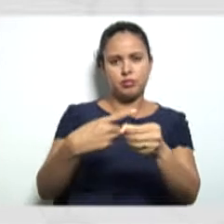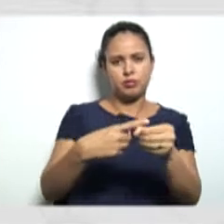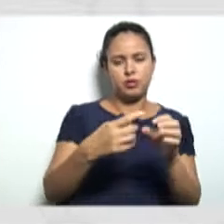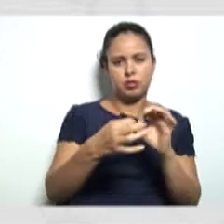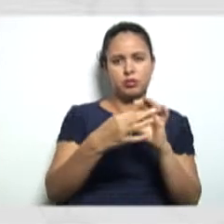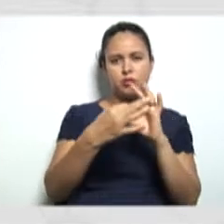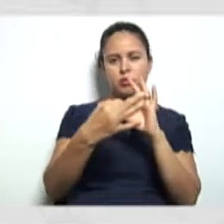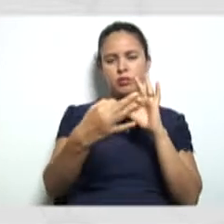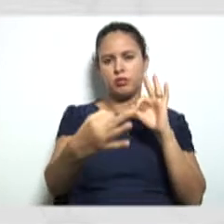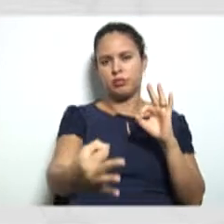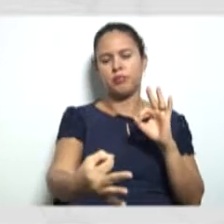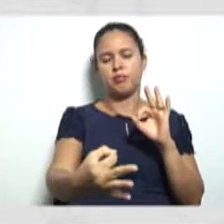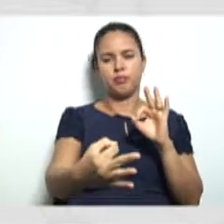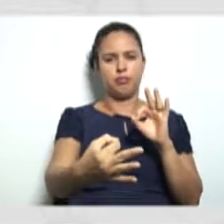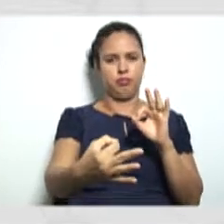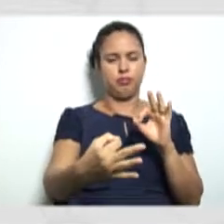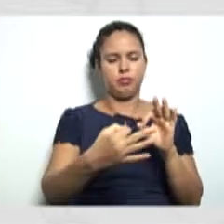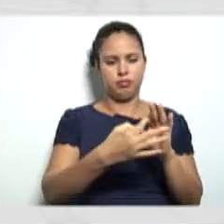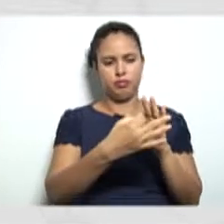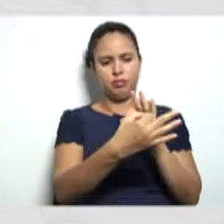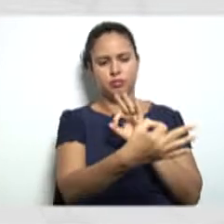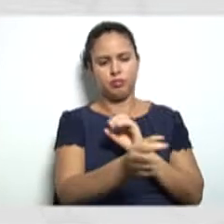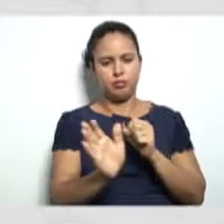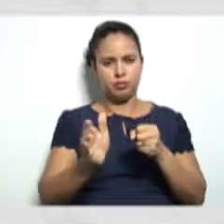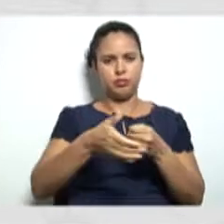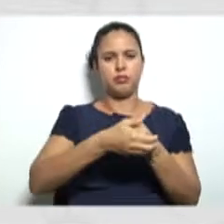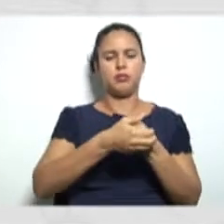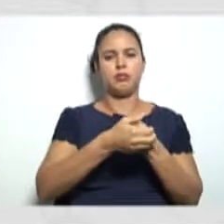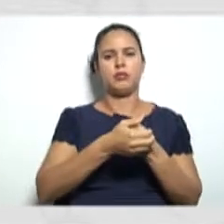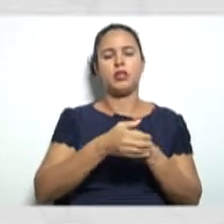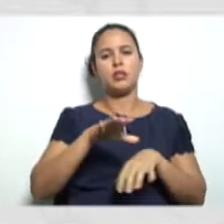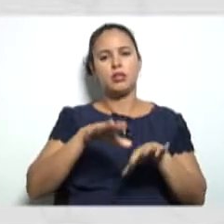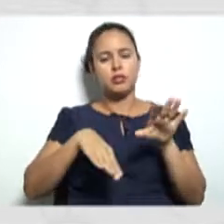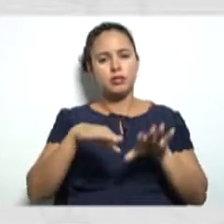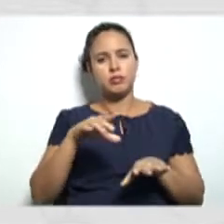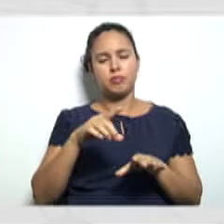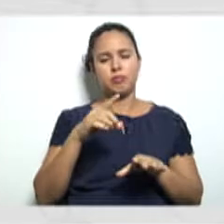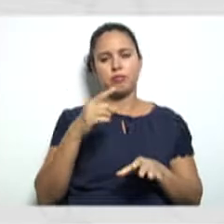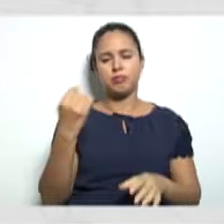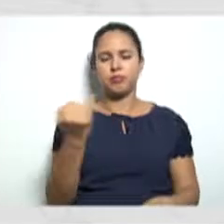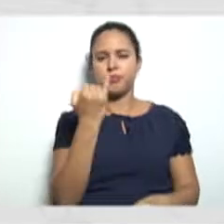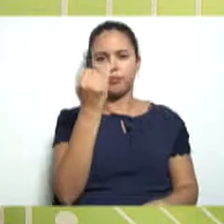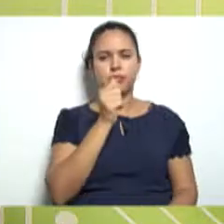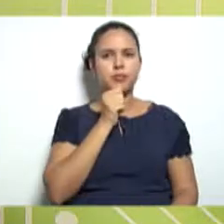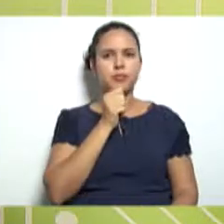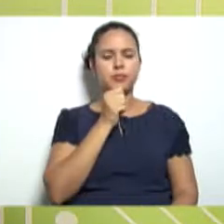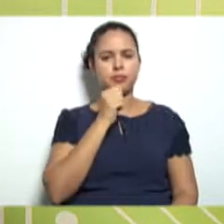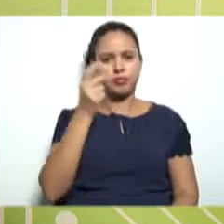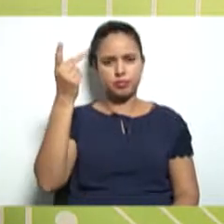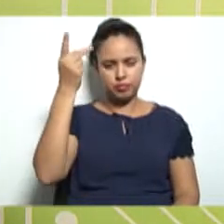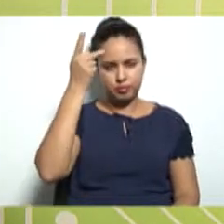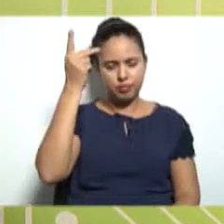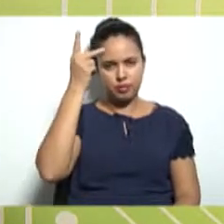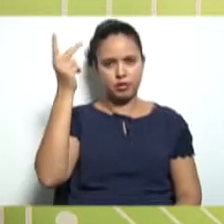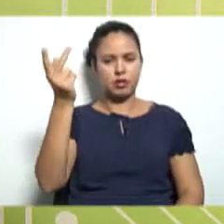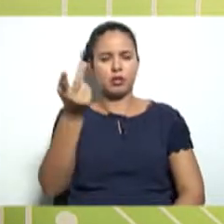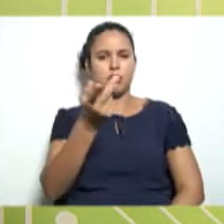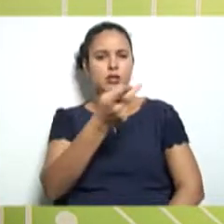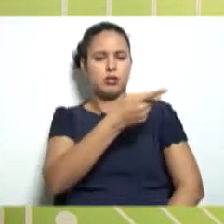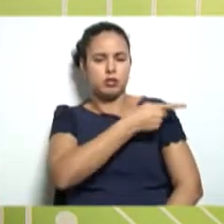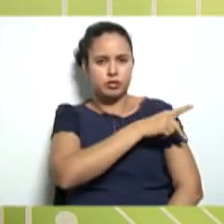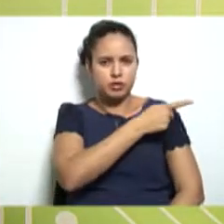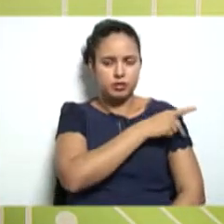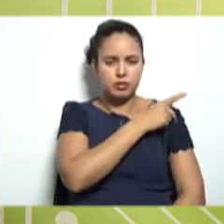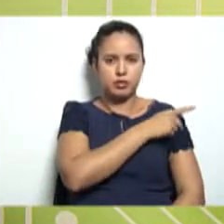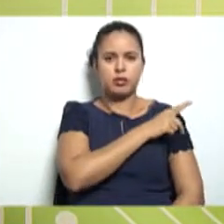Por exemplo, talvez ele não seria tão importante no Rio de Janeiro, em São Paulo, algumas cidades maiores que têm uma questão de infraestrutura um pouco mais